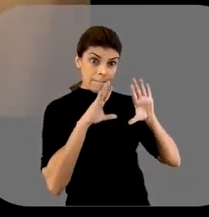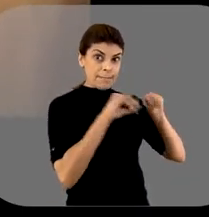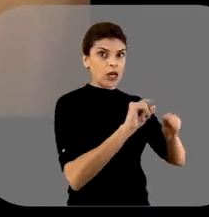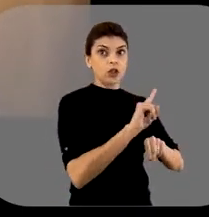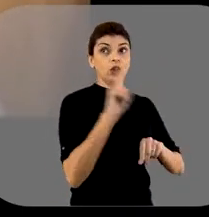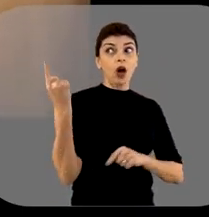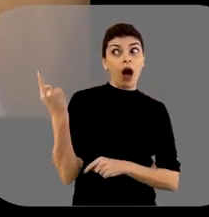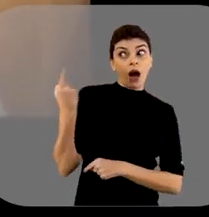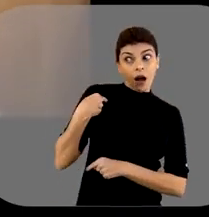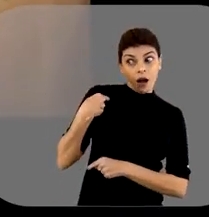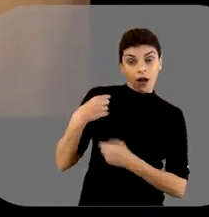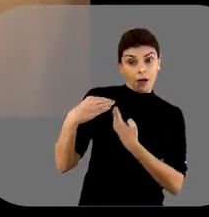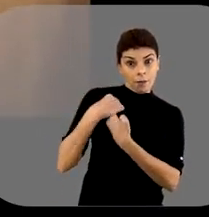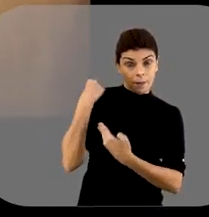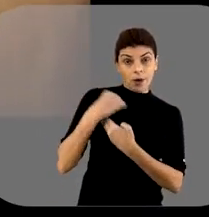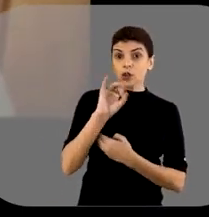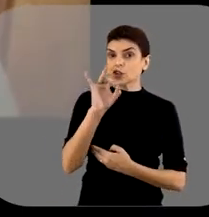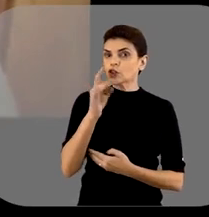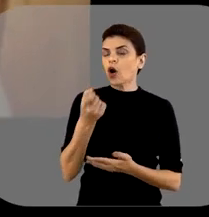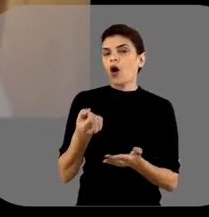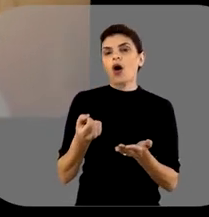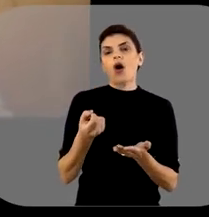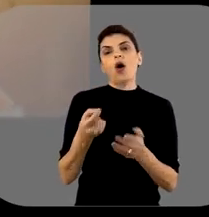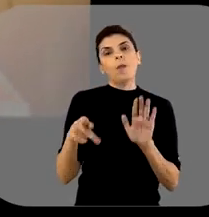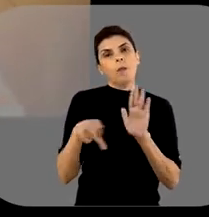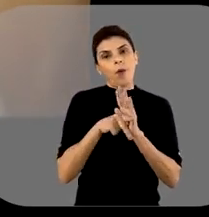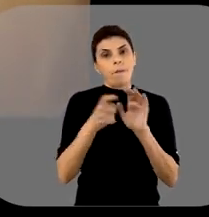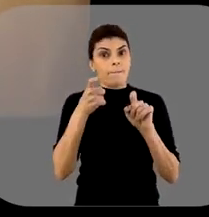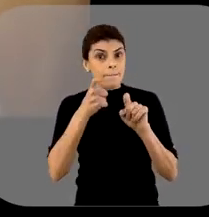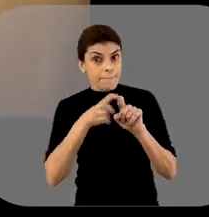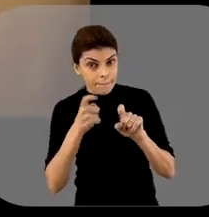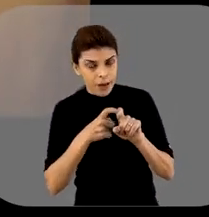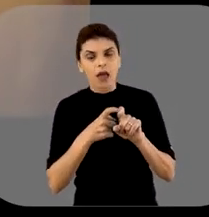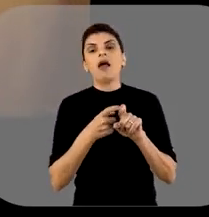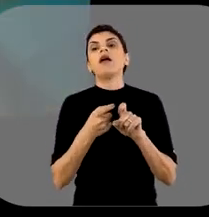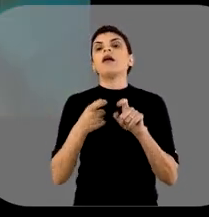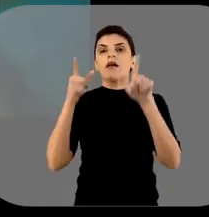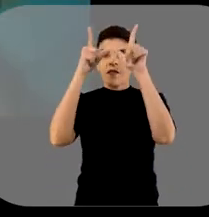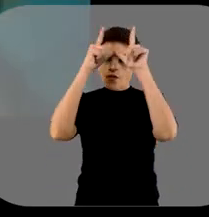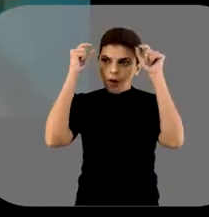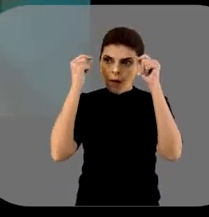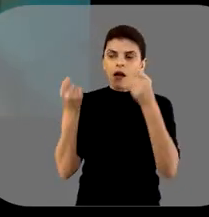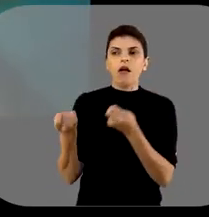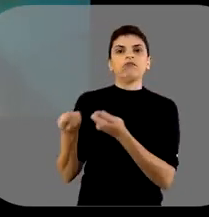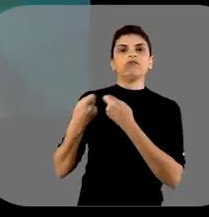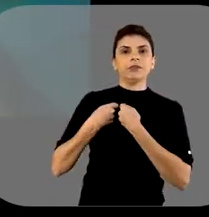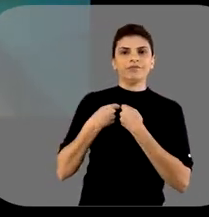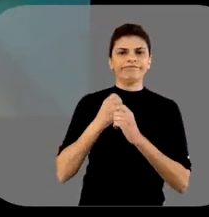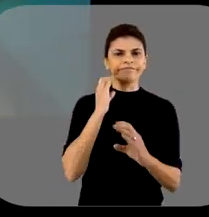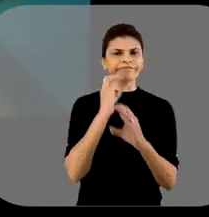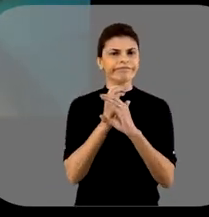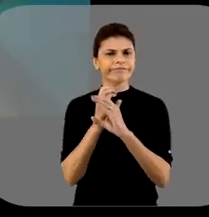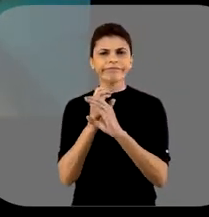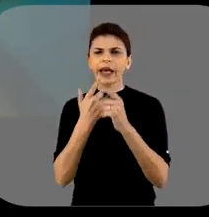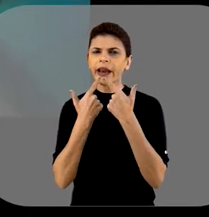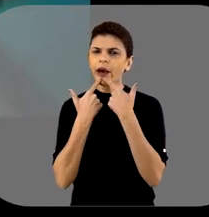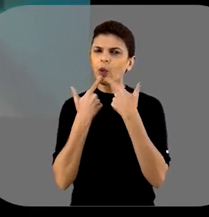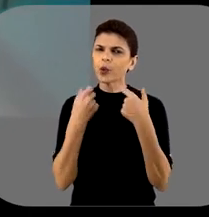Só orientação médica, enfermeira que eu... Uhum. A barreira linguística, ela